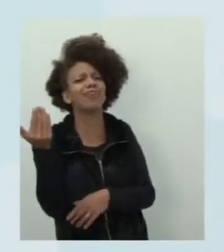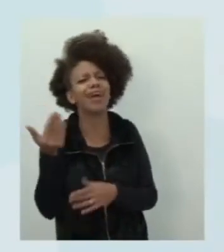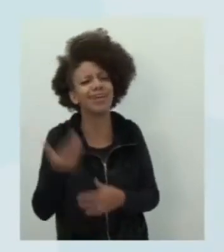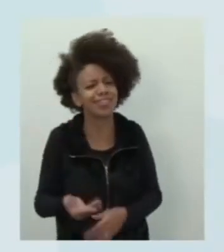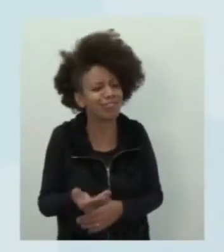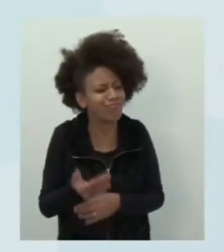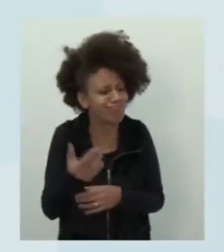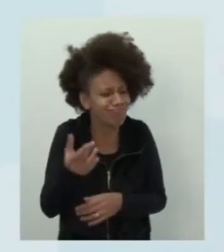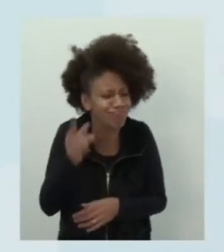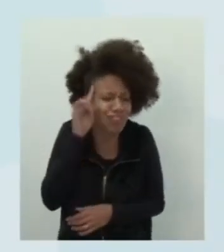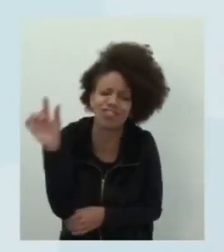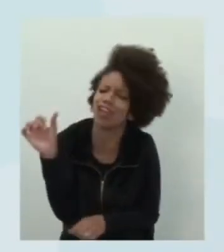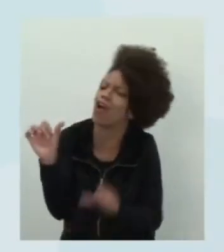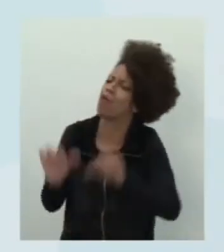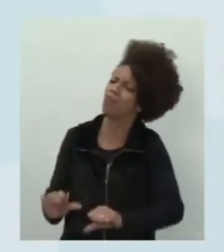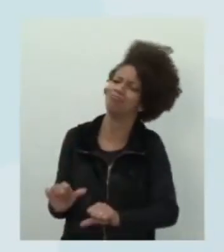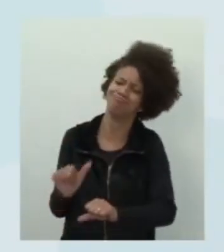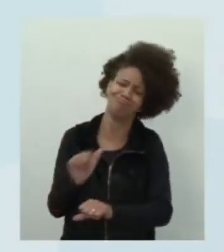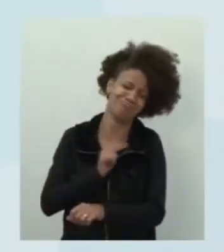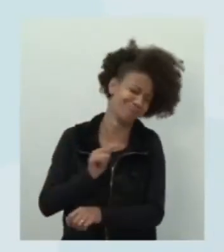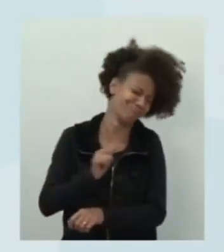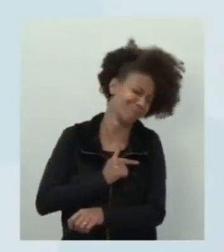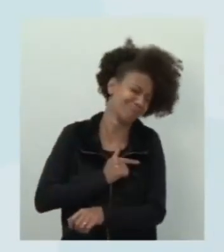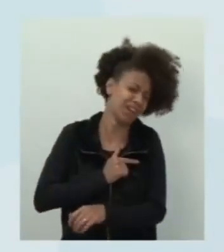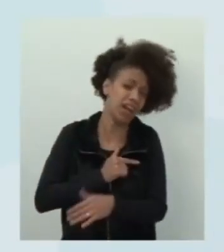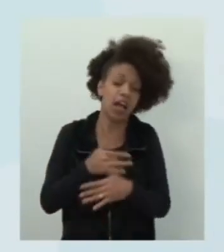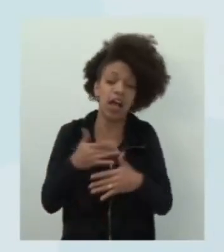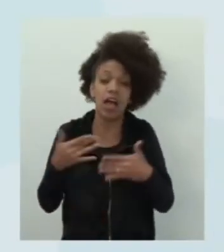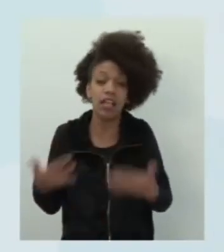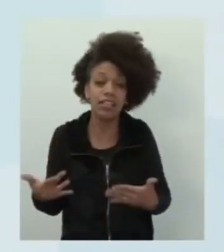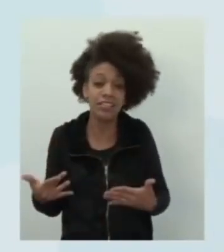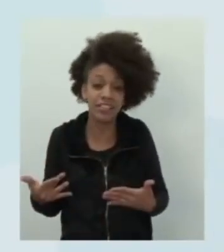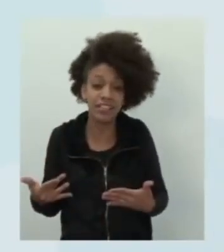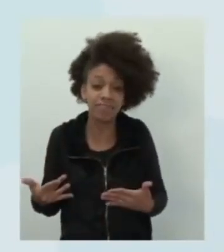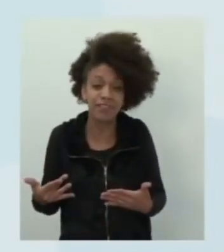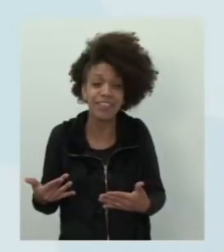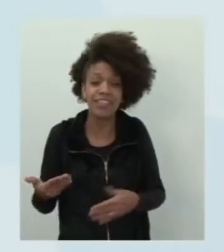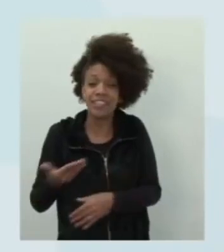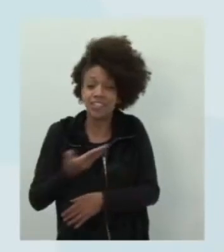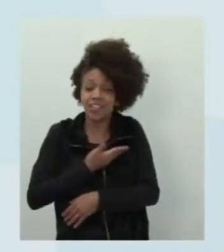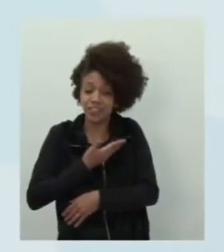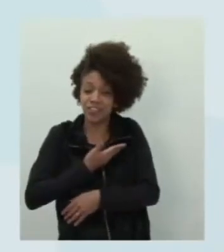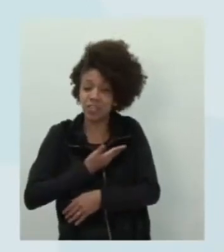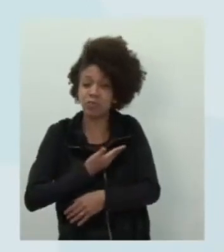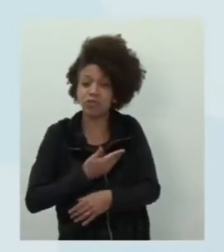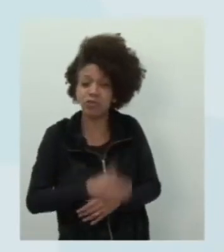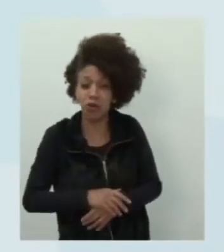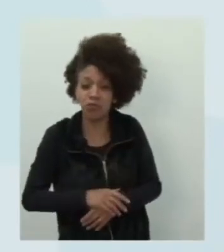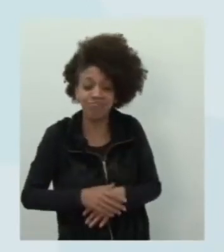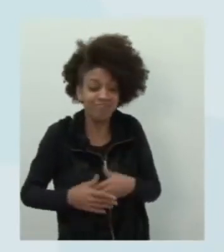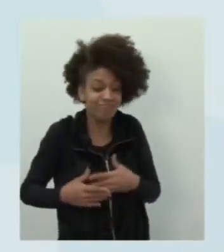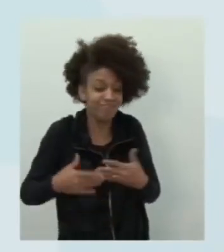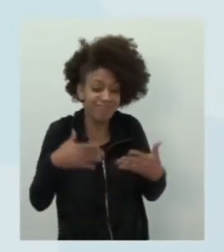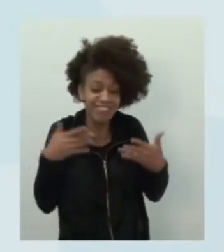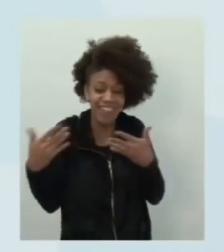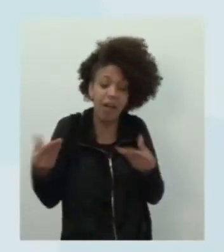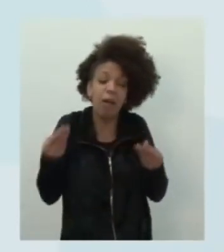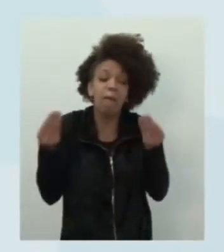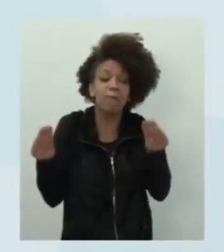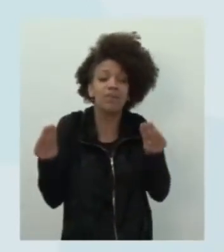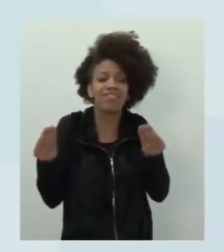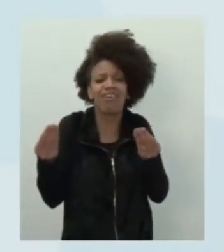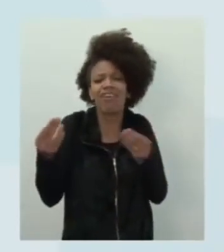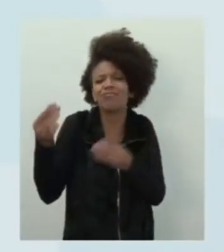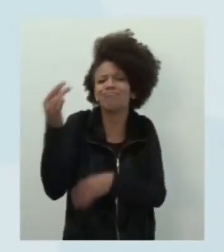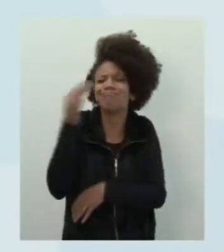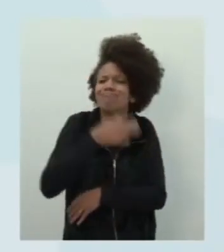dia. E vós, filha de Dom Pai Muniz, e bem vos semelha da ver eu por vós guarvaia. Pois eu, minha senhor,